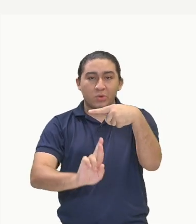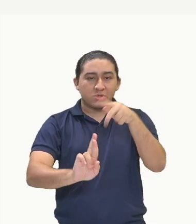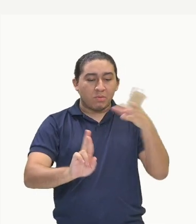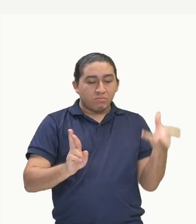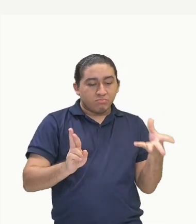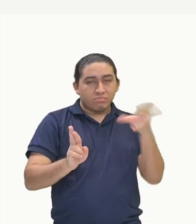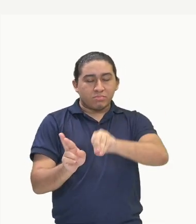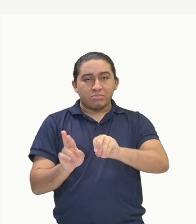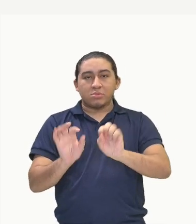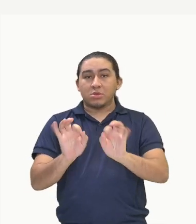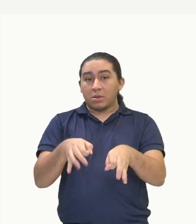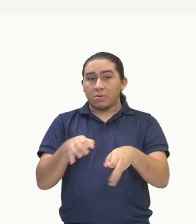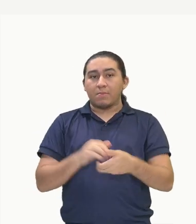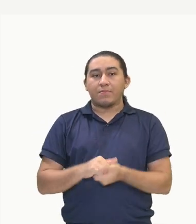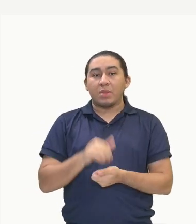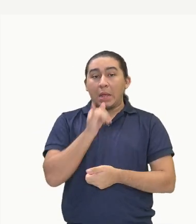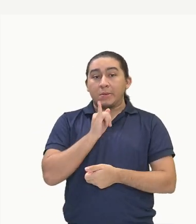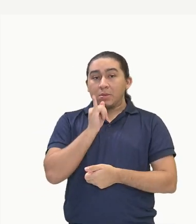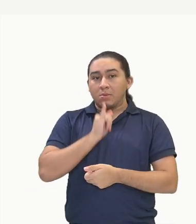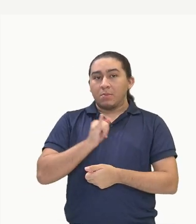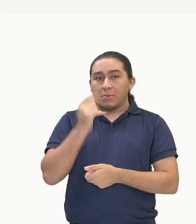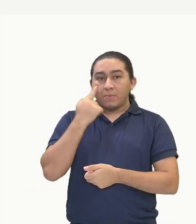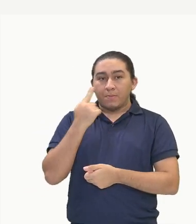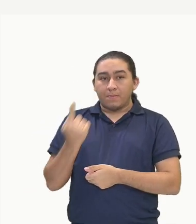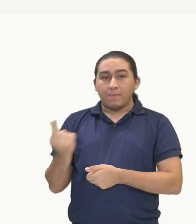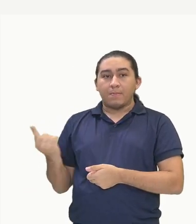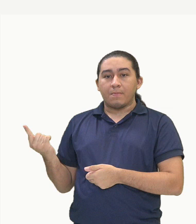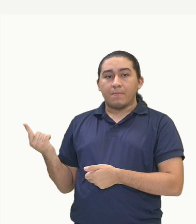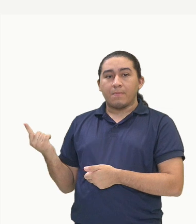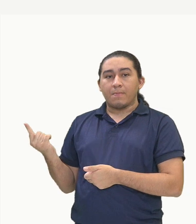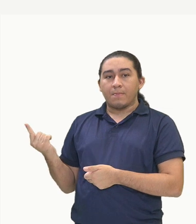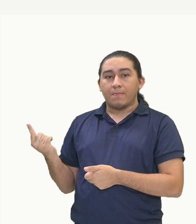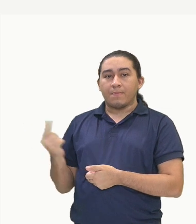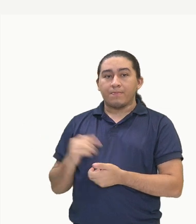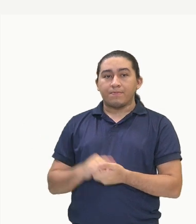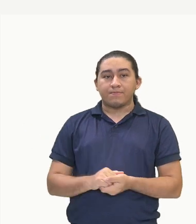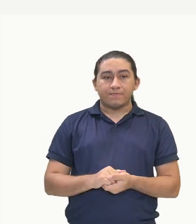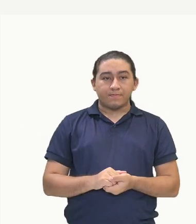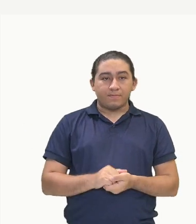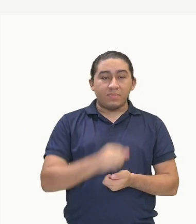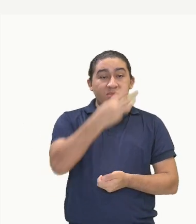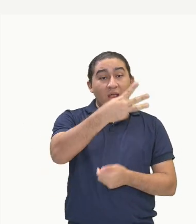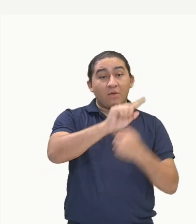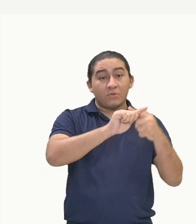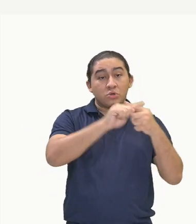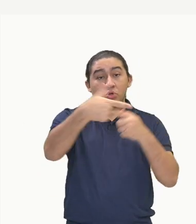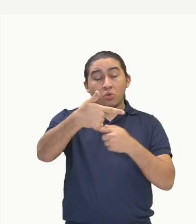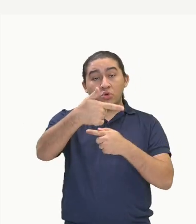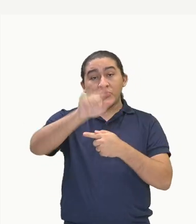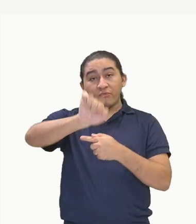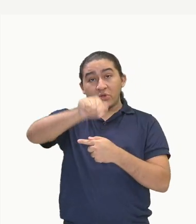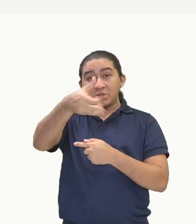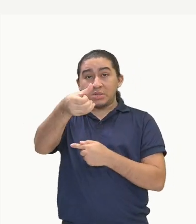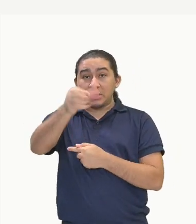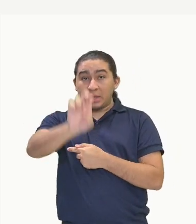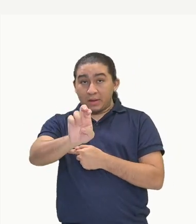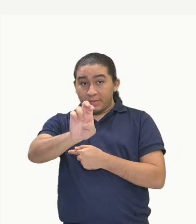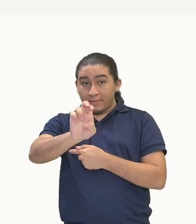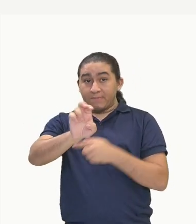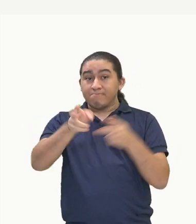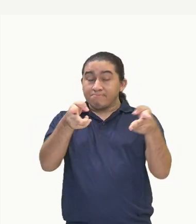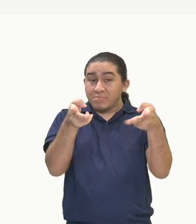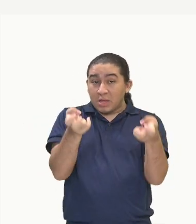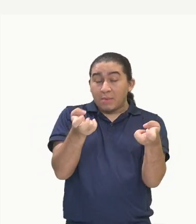ok? Olha esses exemplos aqui para ficar mais claro. 3 vezes 2,65. Olha, fiz a